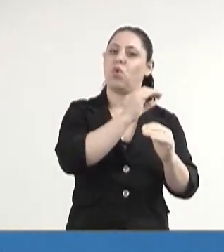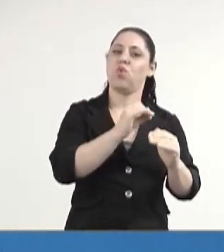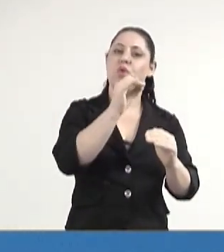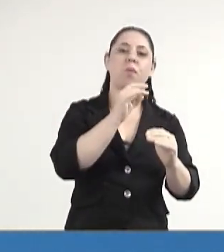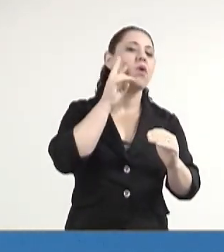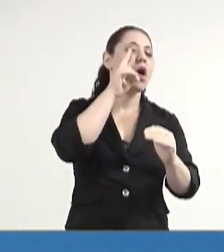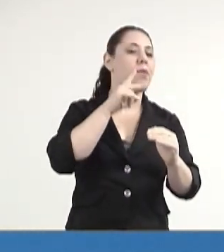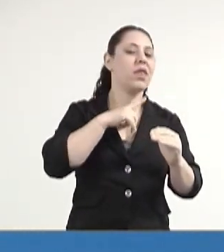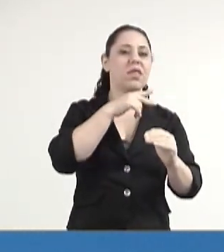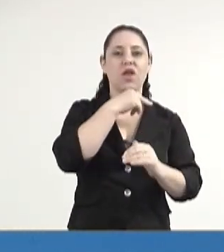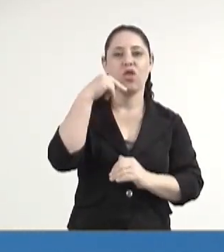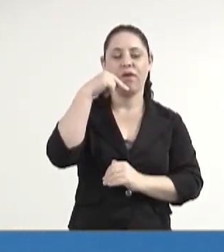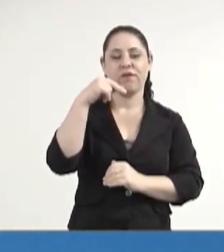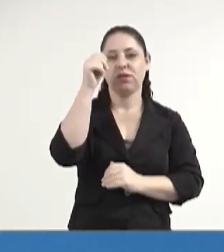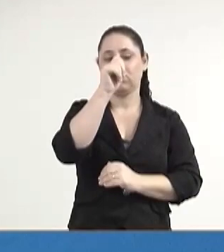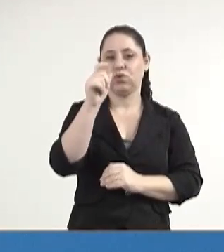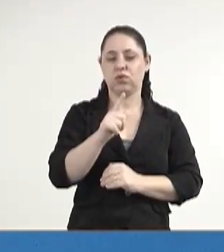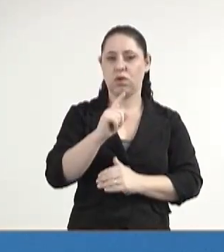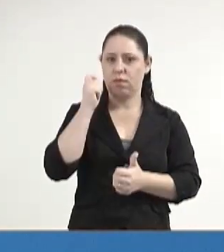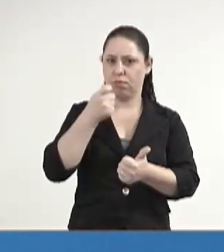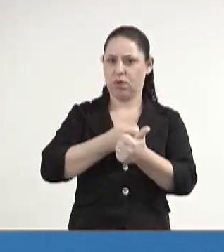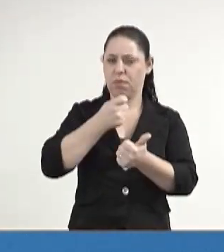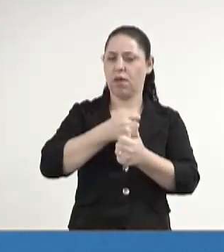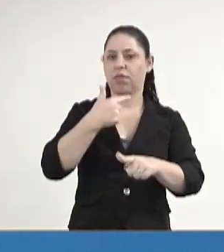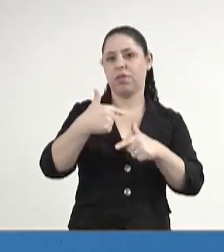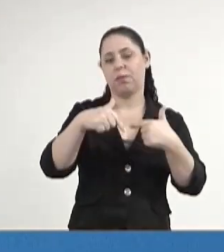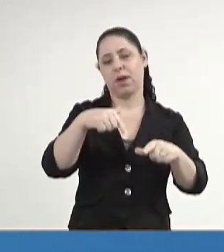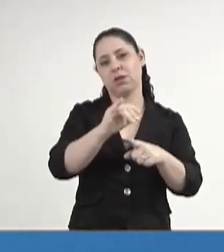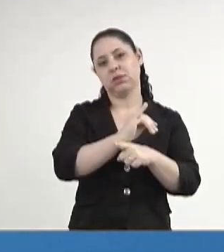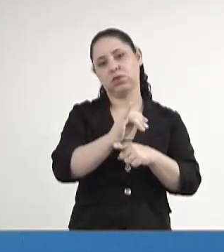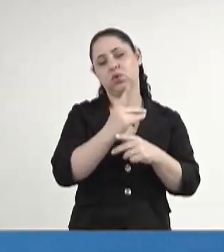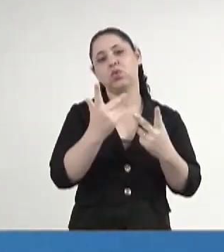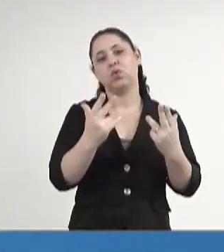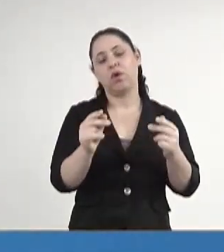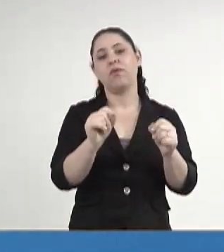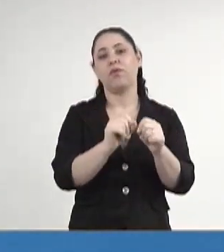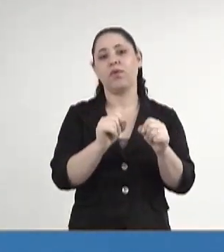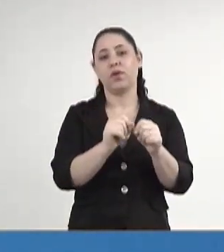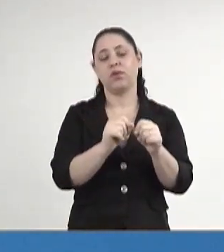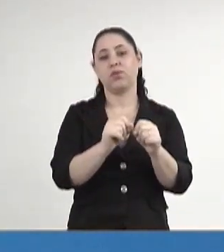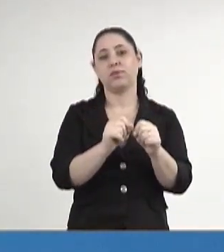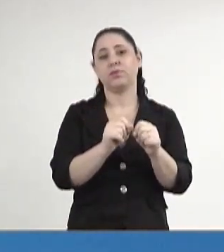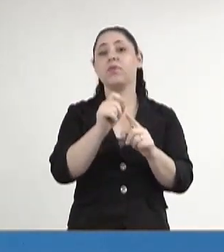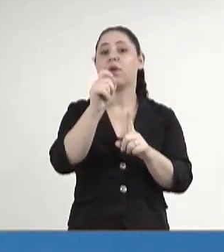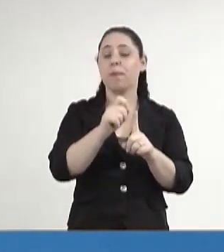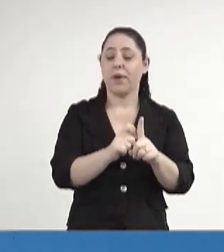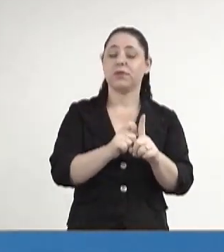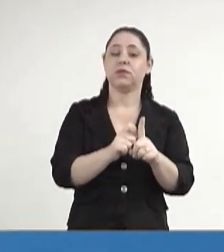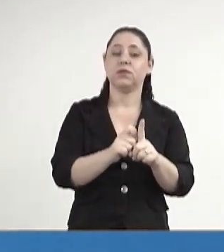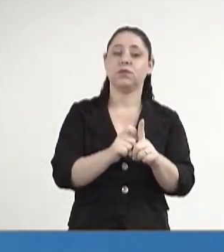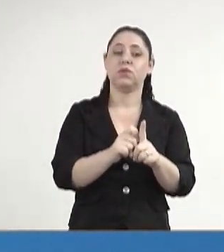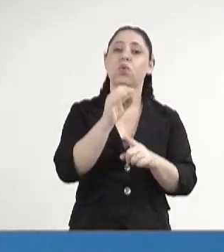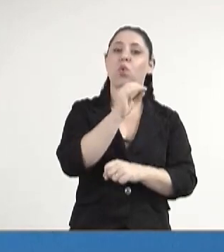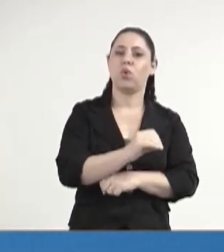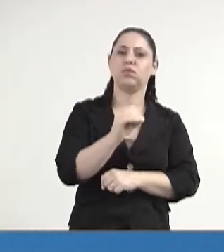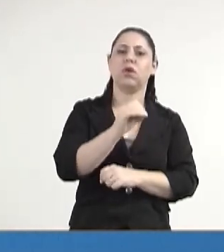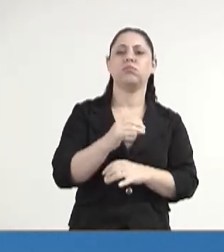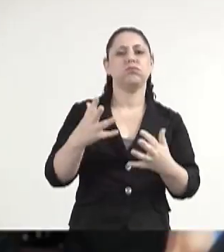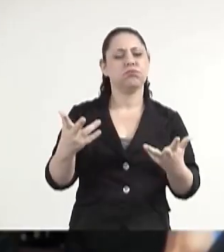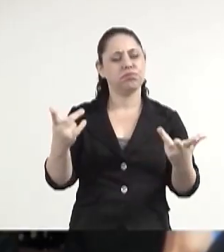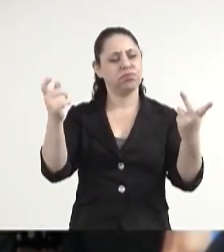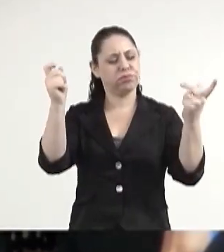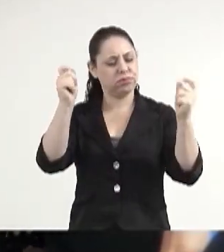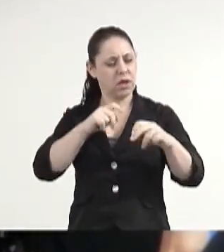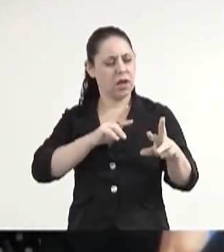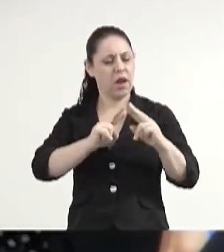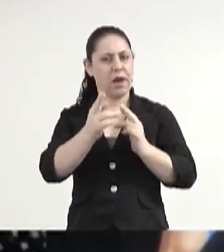a gente tenha esse trabalho mais intenso, da mesma forma que tem sido o trabalho muito bem